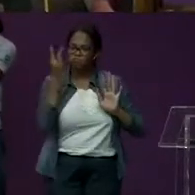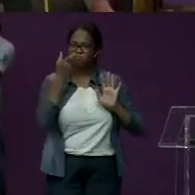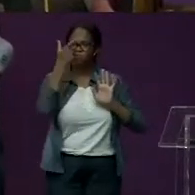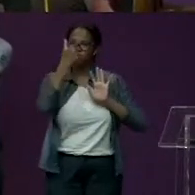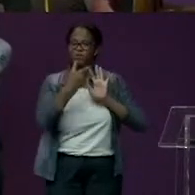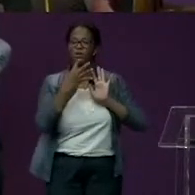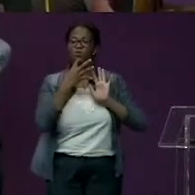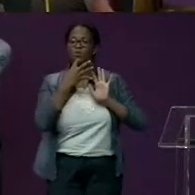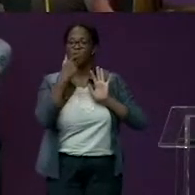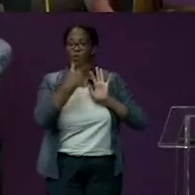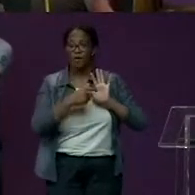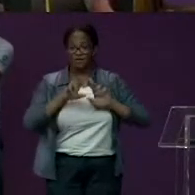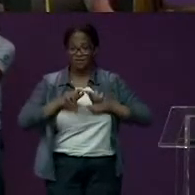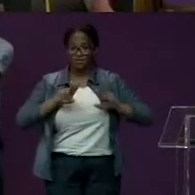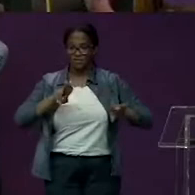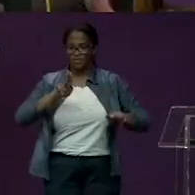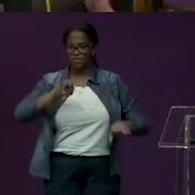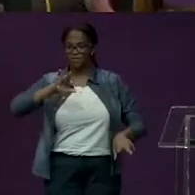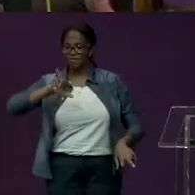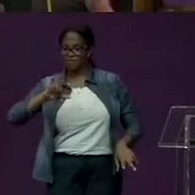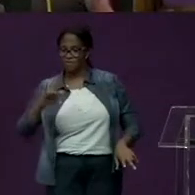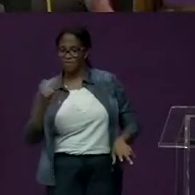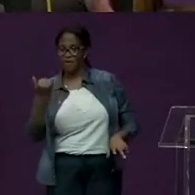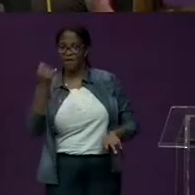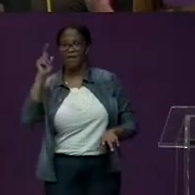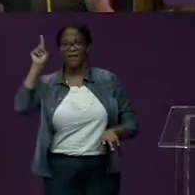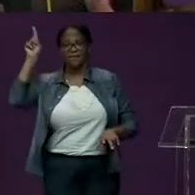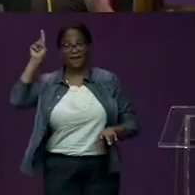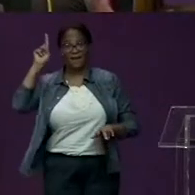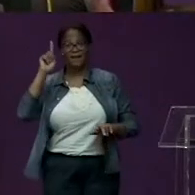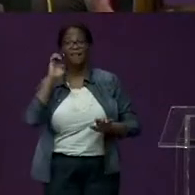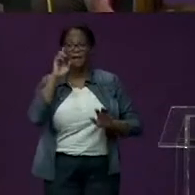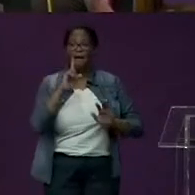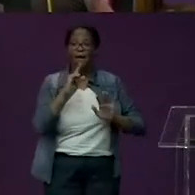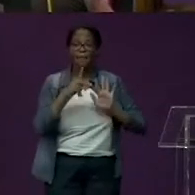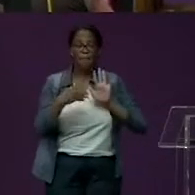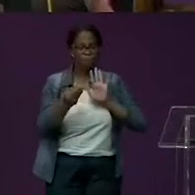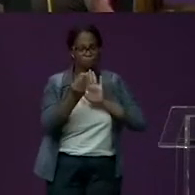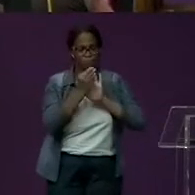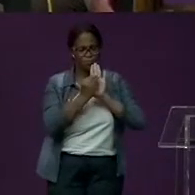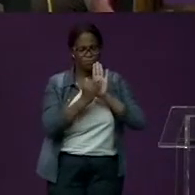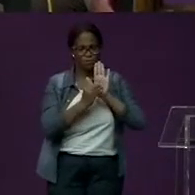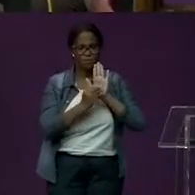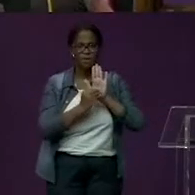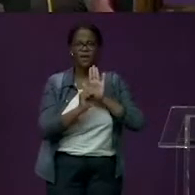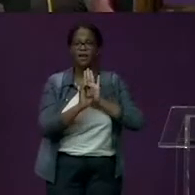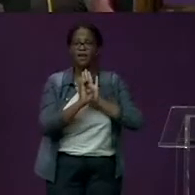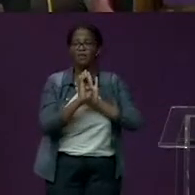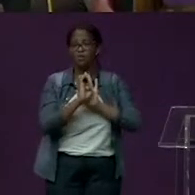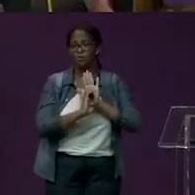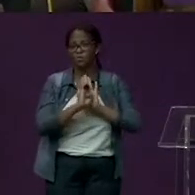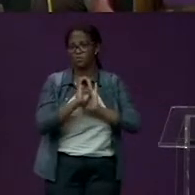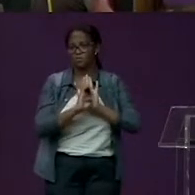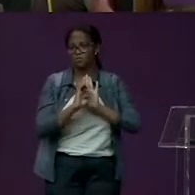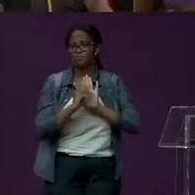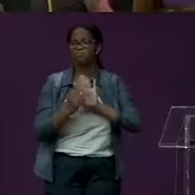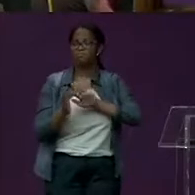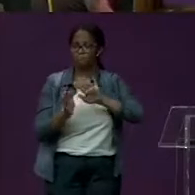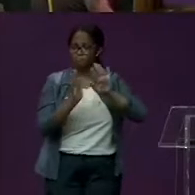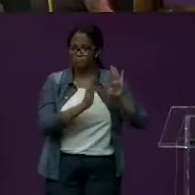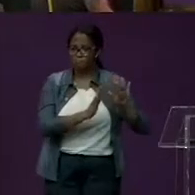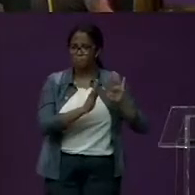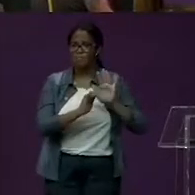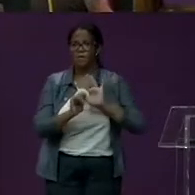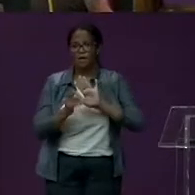da UERJ é que isso se tornou estatutário na Fiocruz. E antes mesmo do estatuto ser aprovado, que é algo que nós